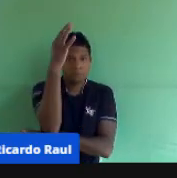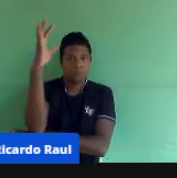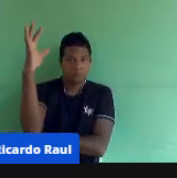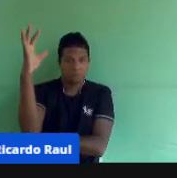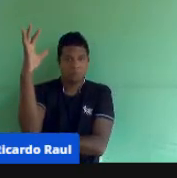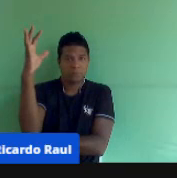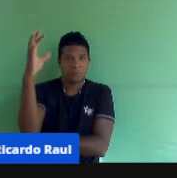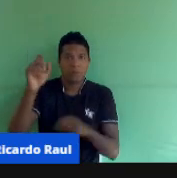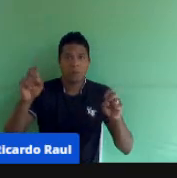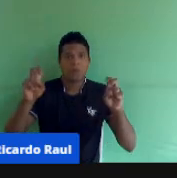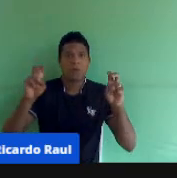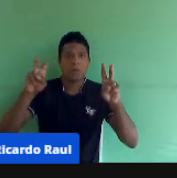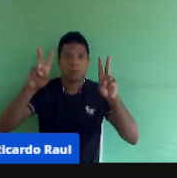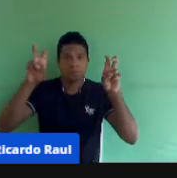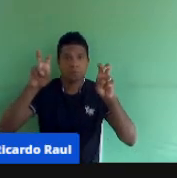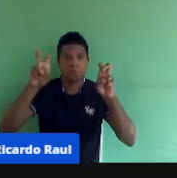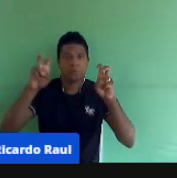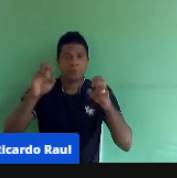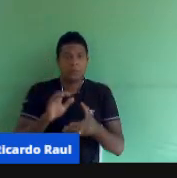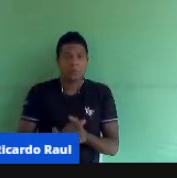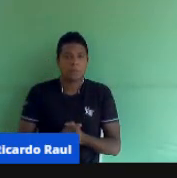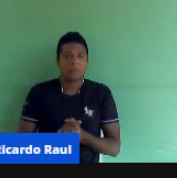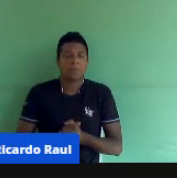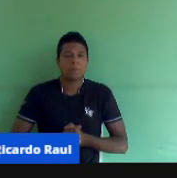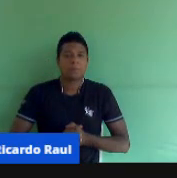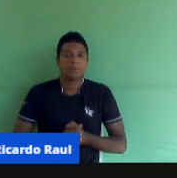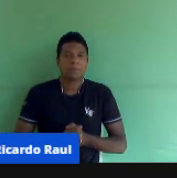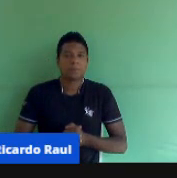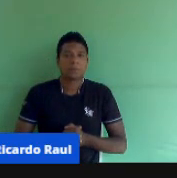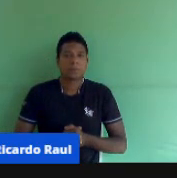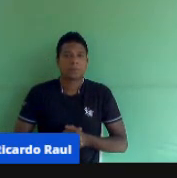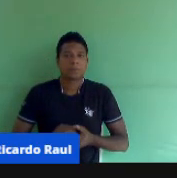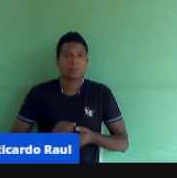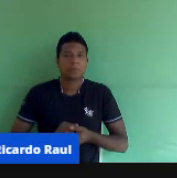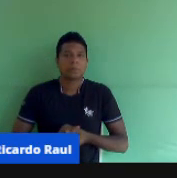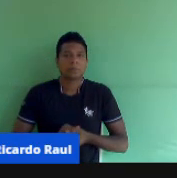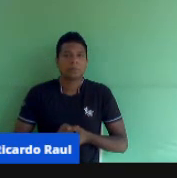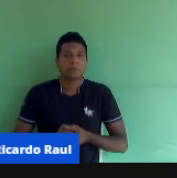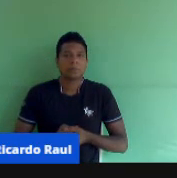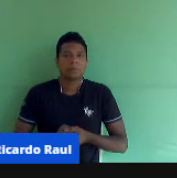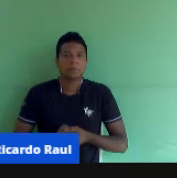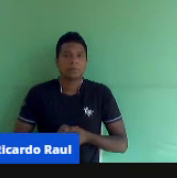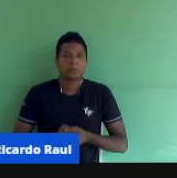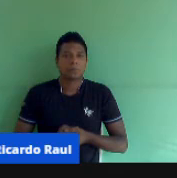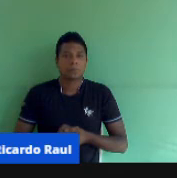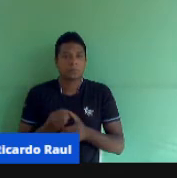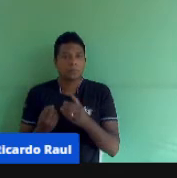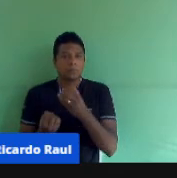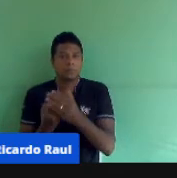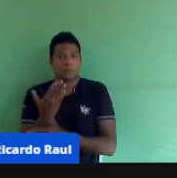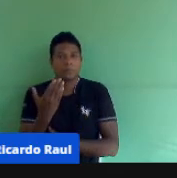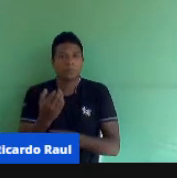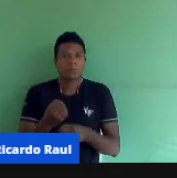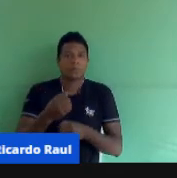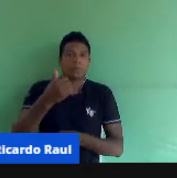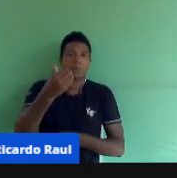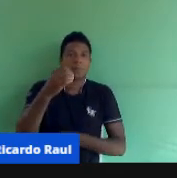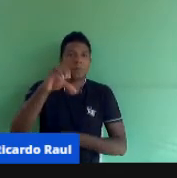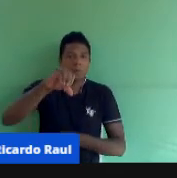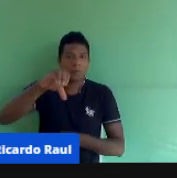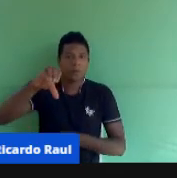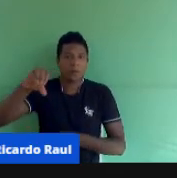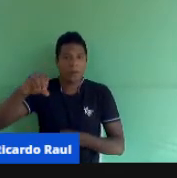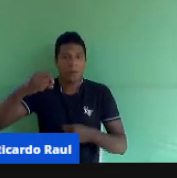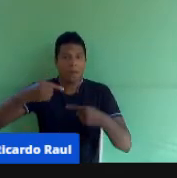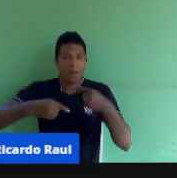tema transversal. Aqui no próximo slide, dando continuidade, surge em 99 a Política Nacional